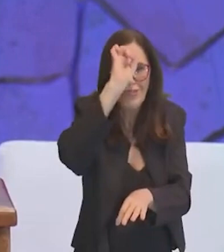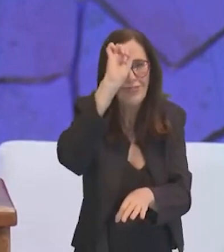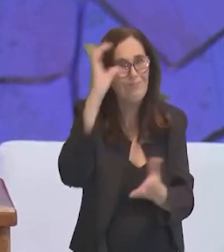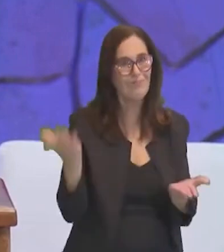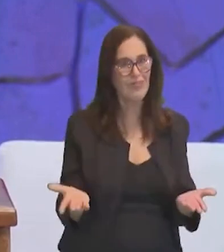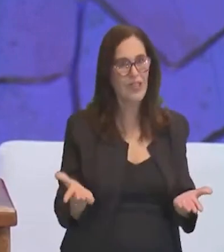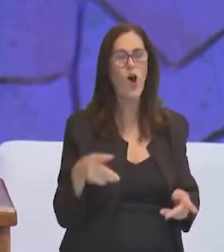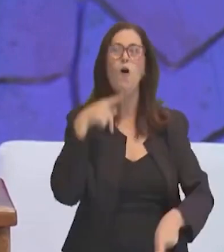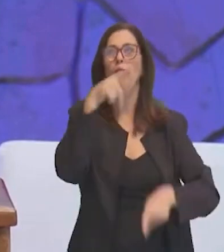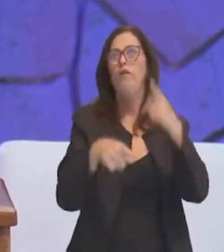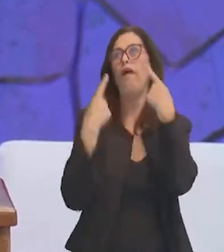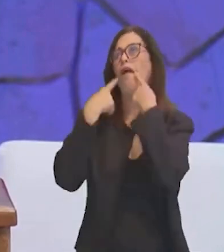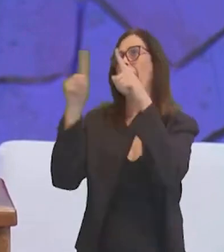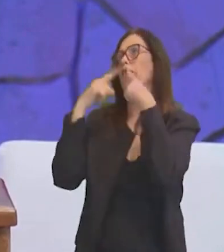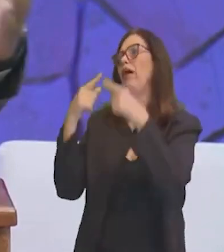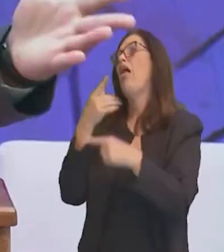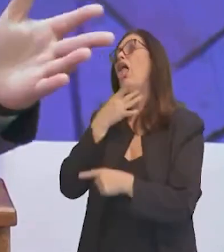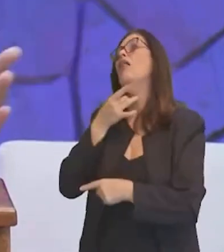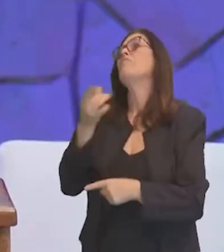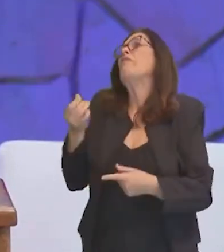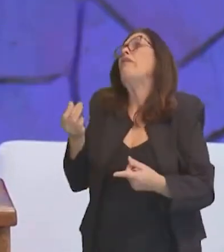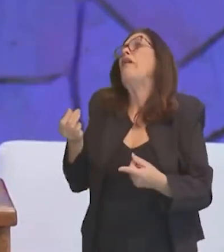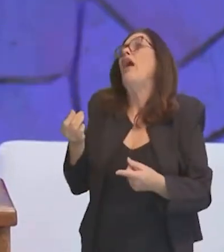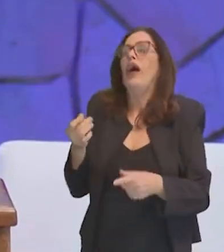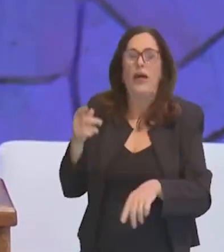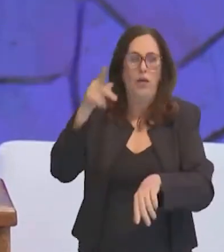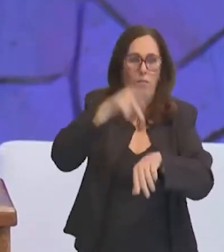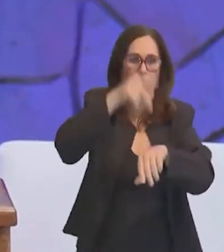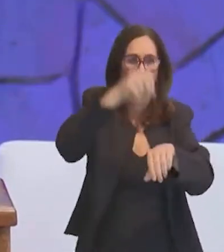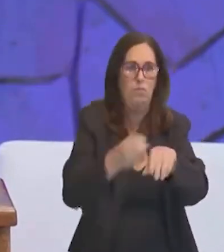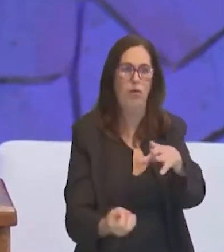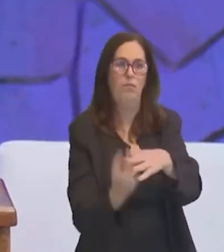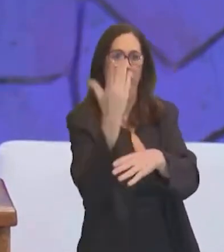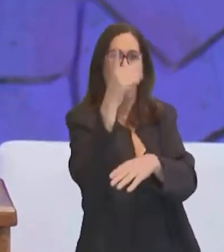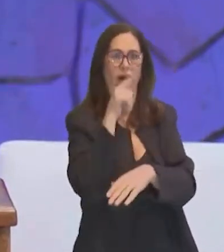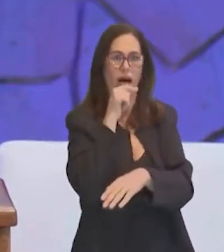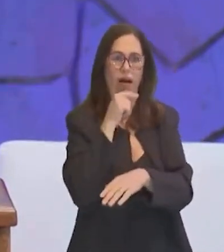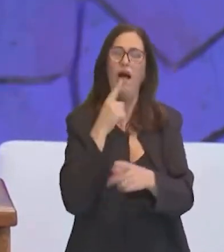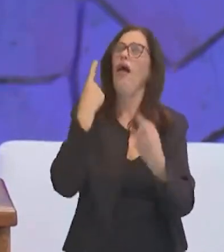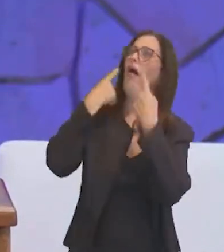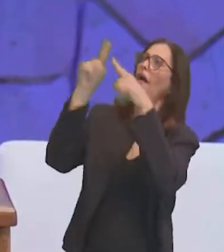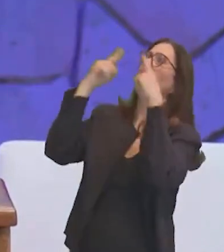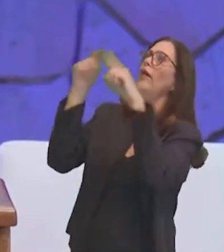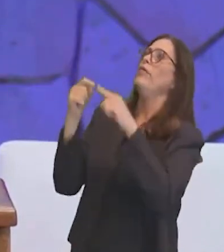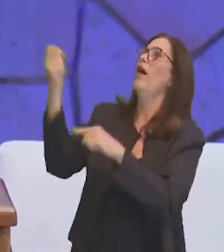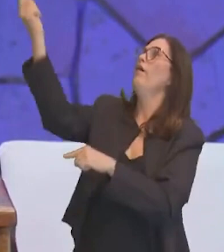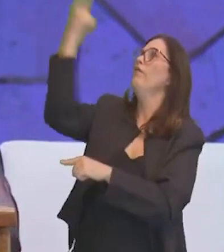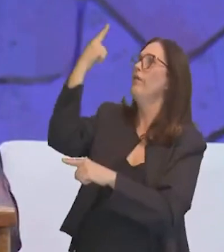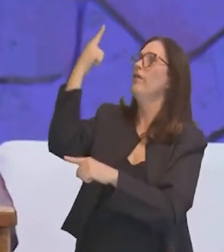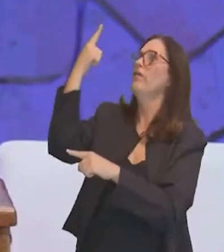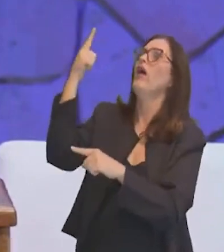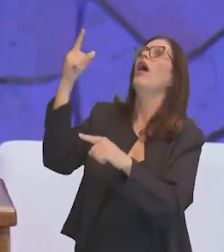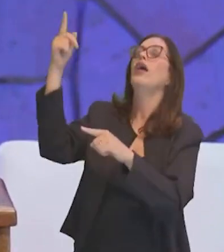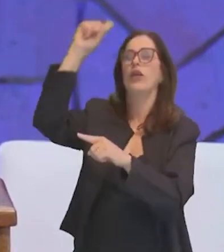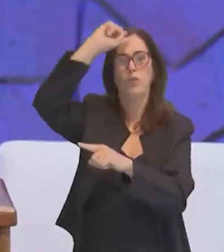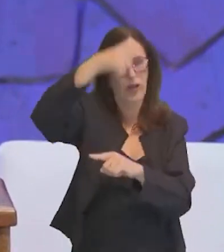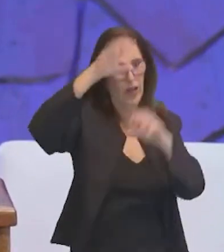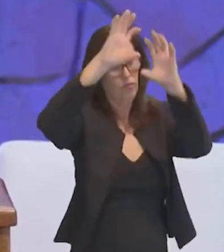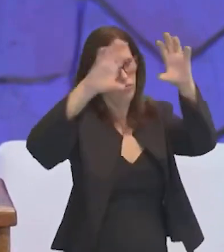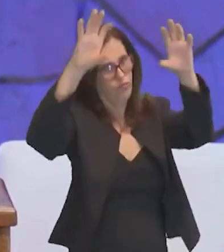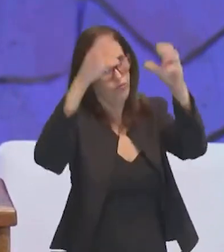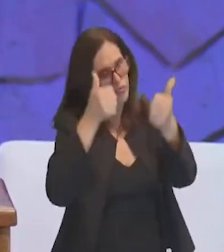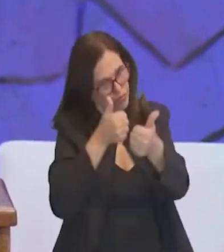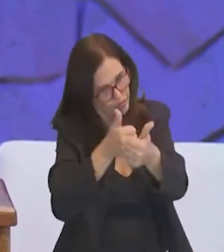O povo reclamou de sede, saiu água da rocha. O povo reclamava do sol na cabeça, a nuvem acompanhava.